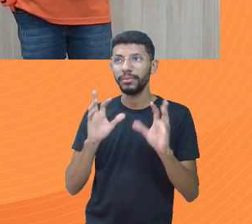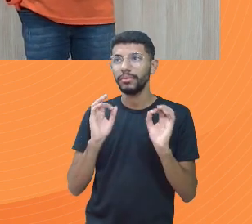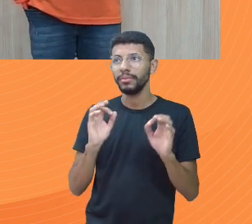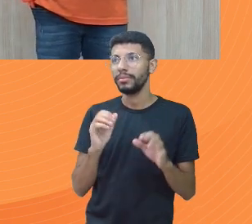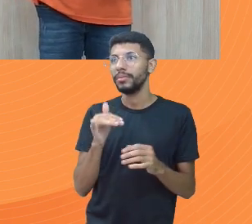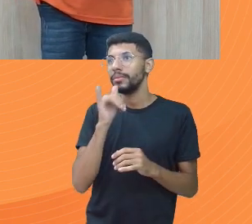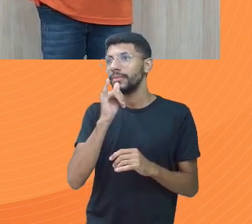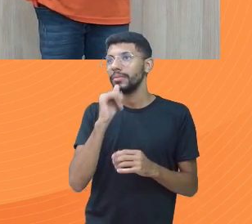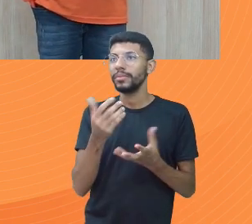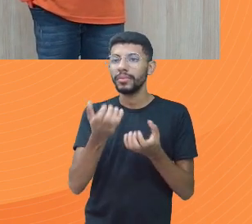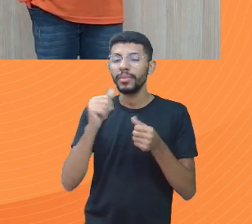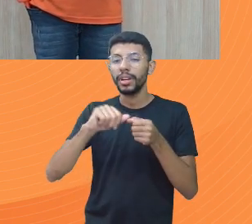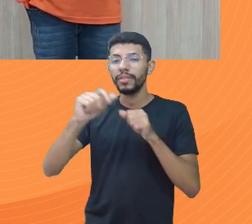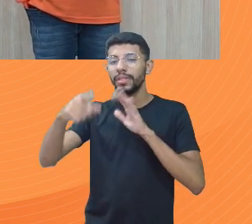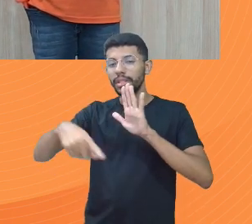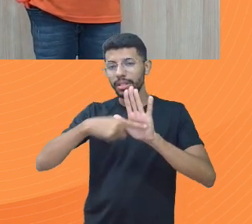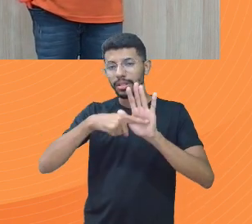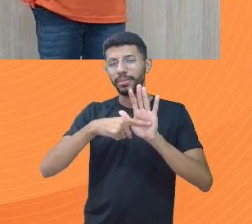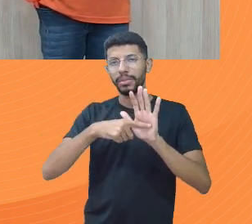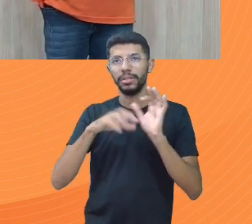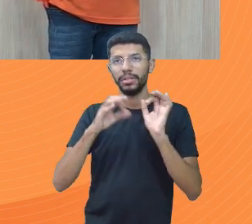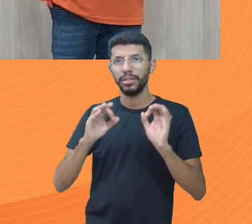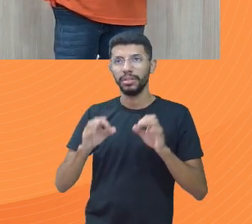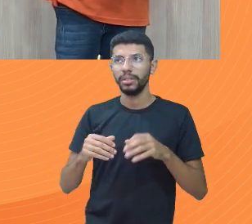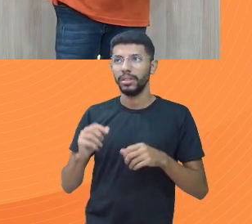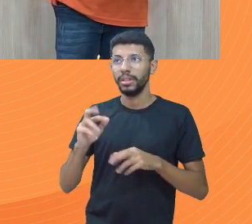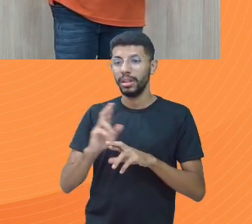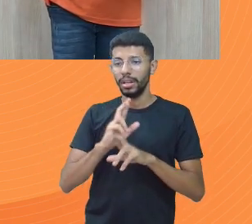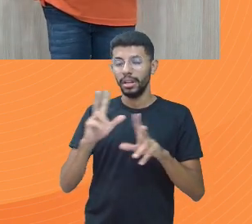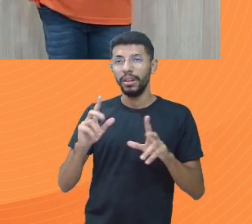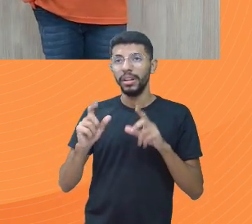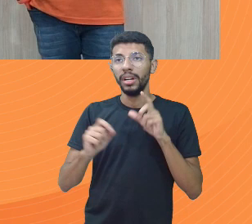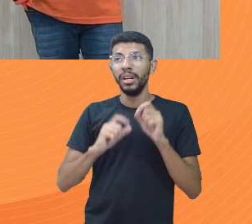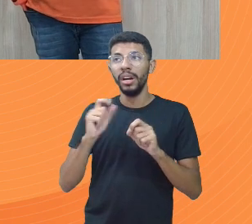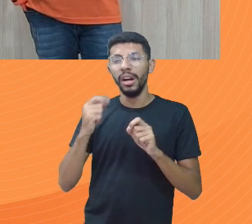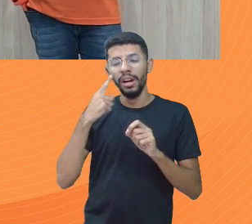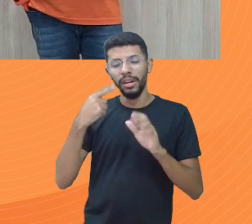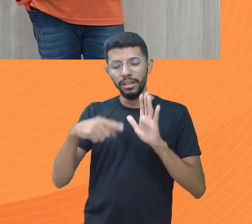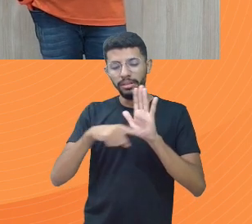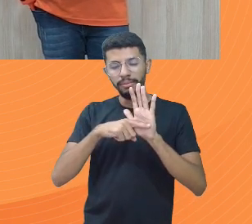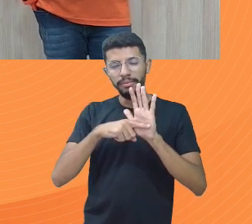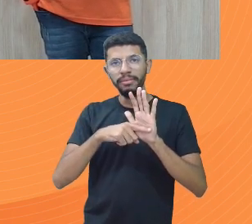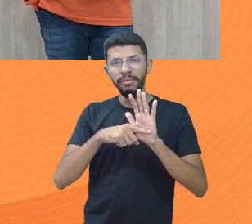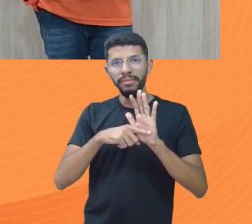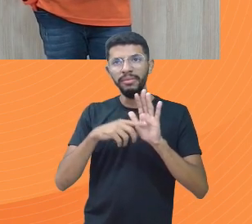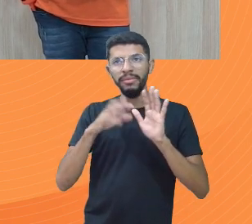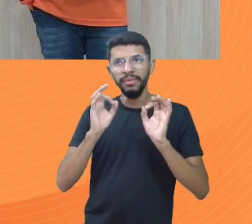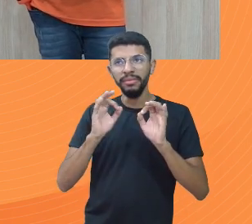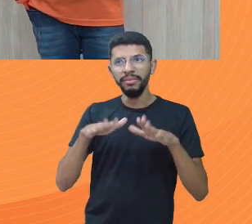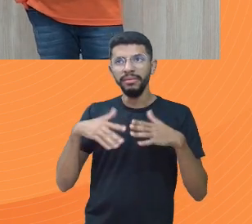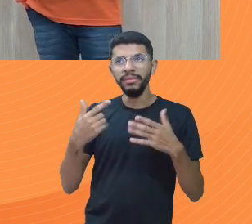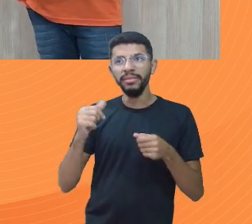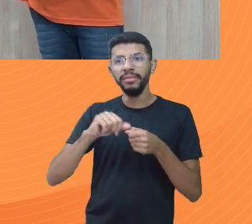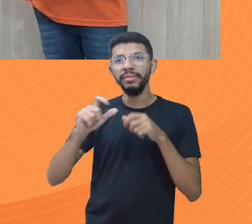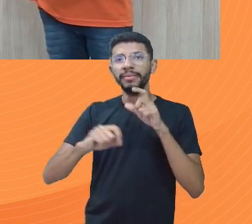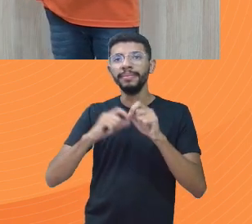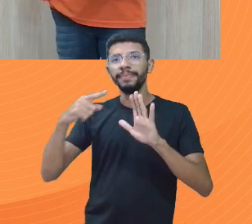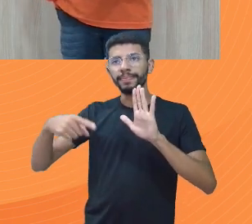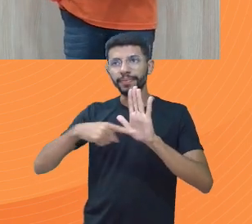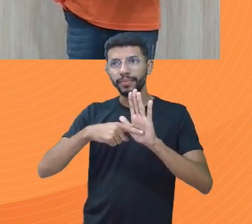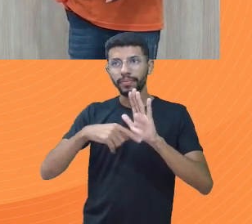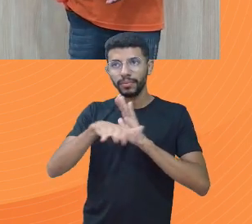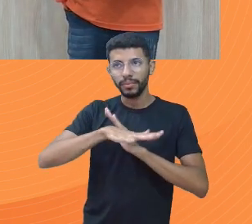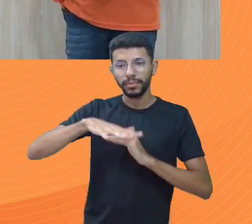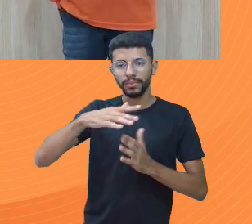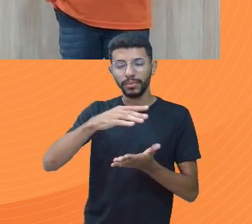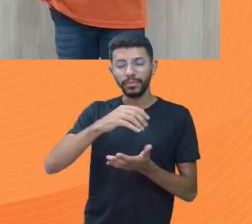Eu quero fazer a subtração, tá? Diferença, lembre-se, subtração. Então, eu vou subtrair a área da